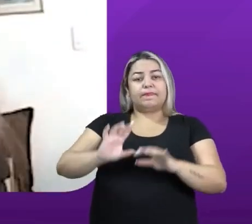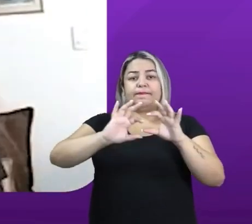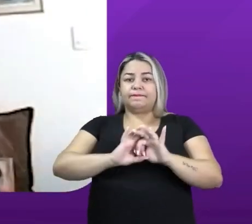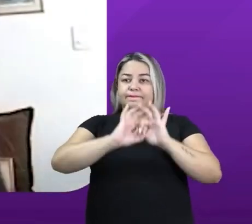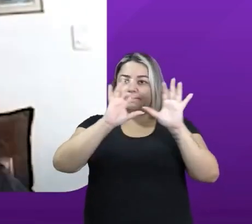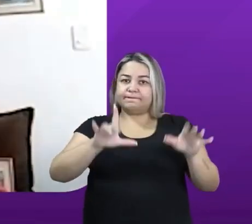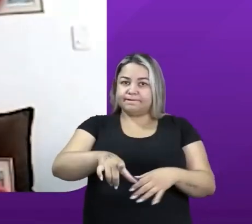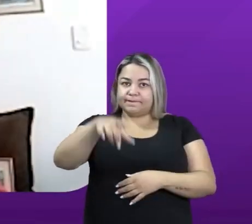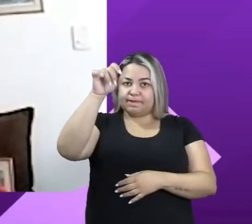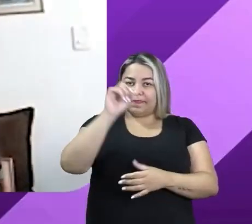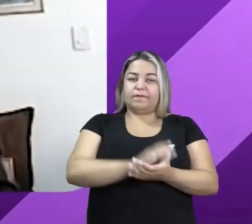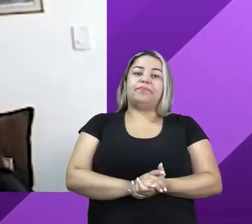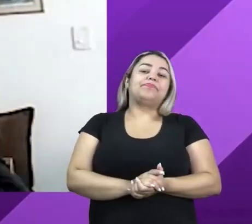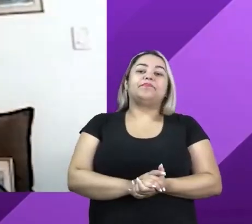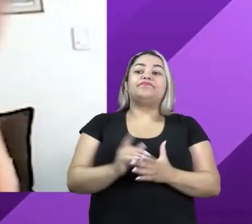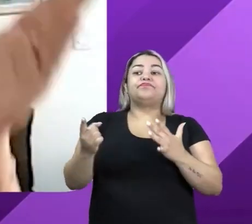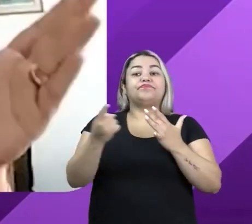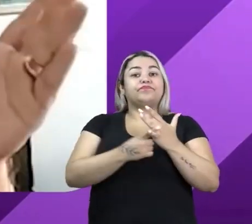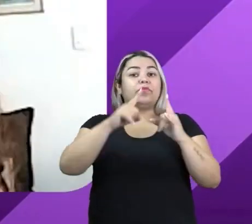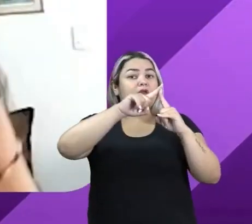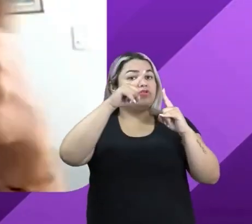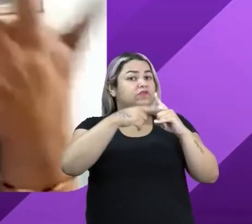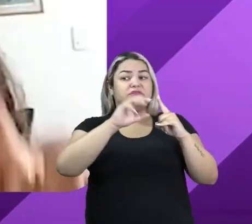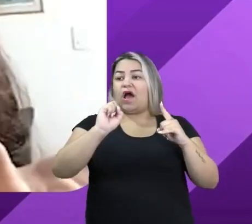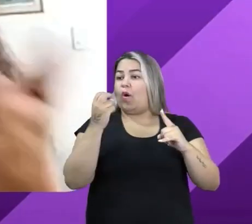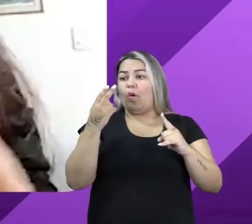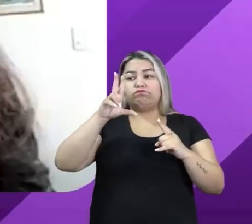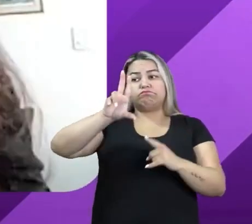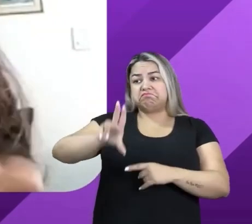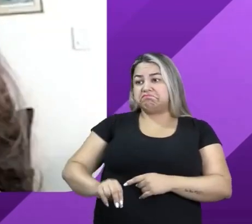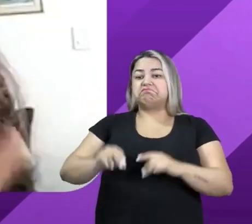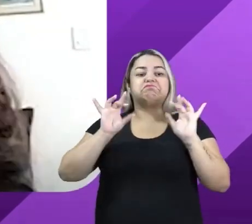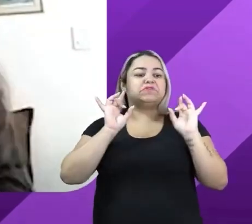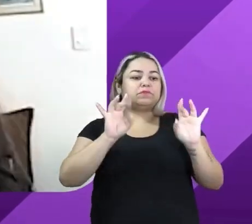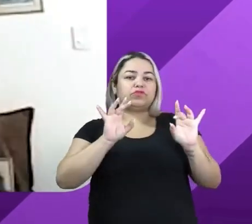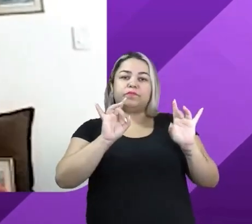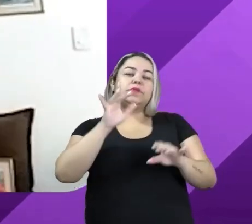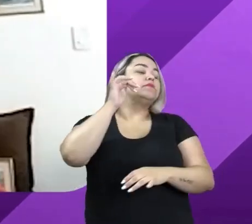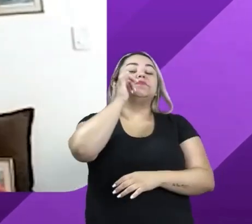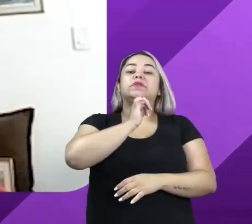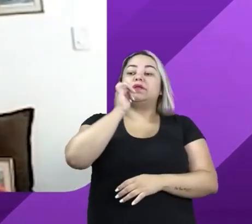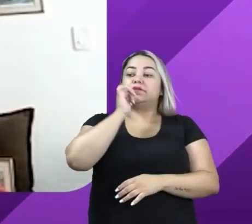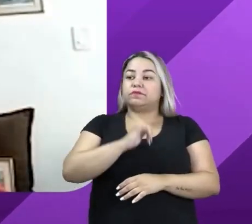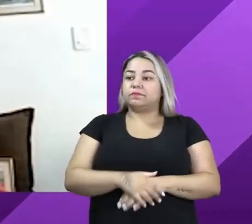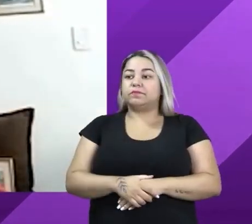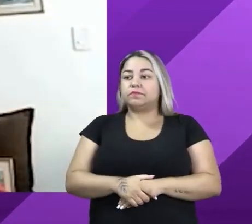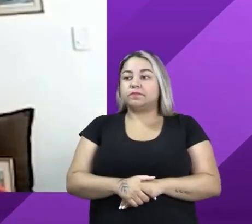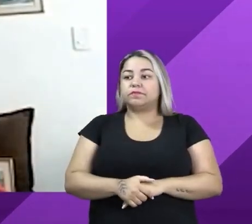de escolha entre gestar e não gestar, especialmente para as mulheres,